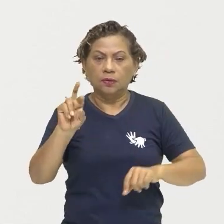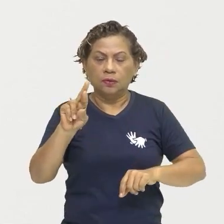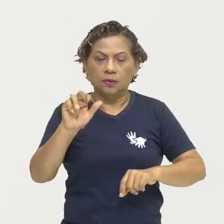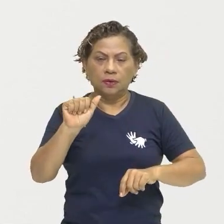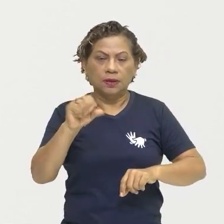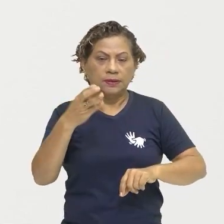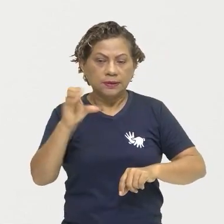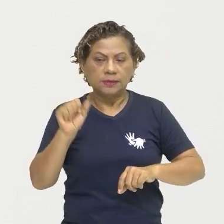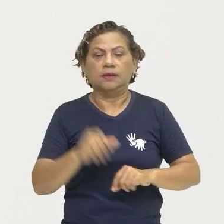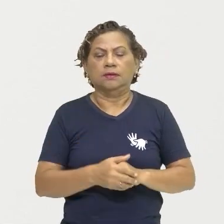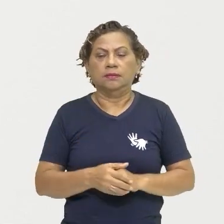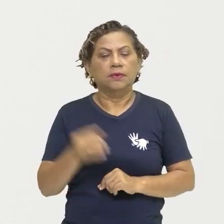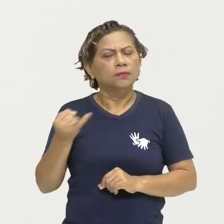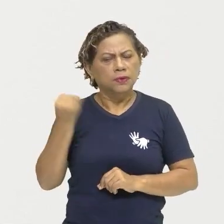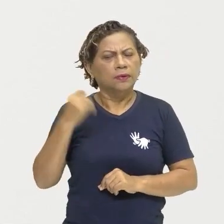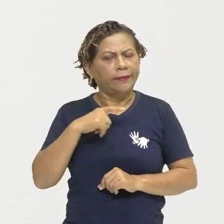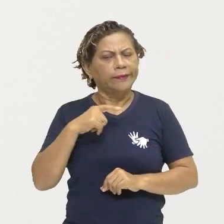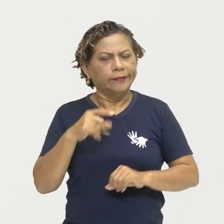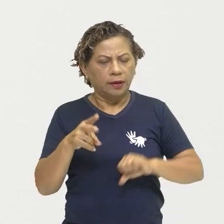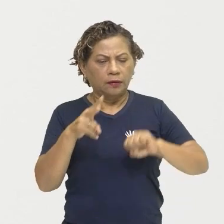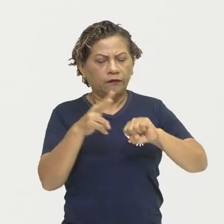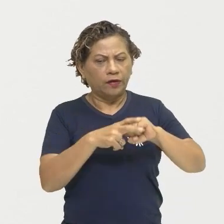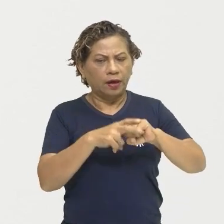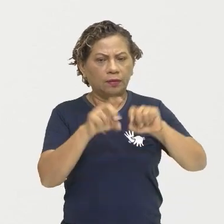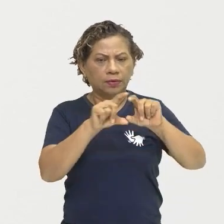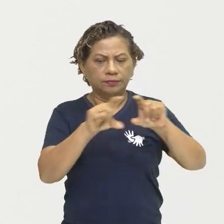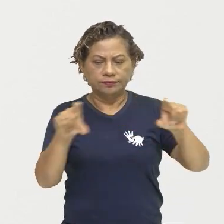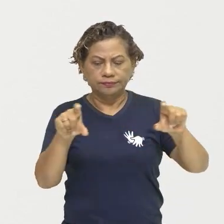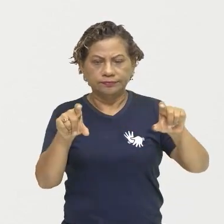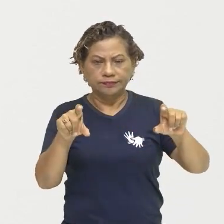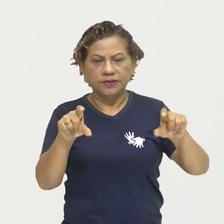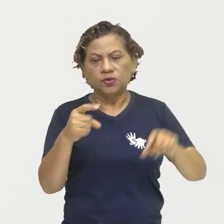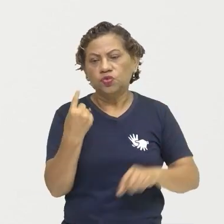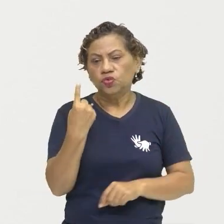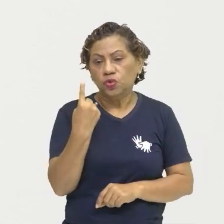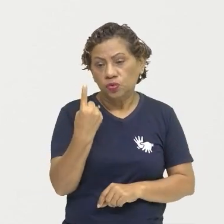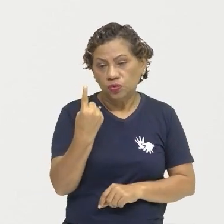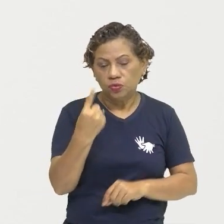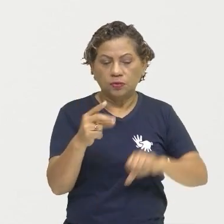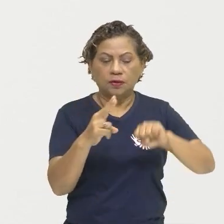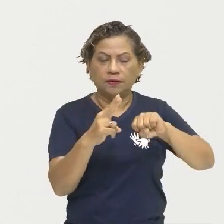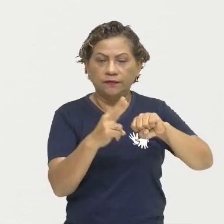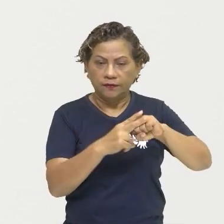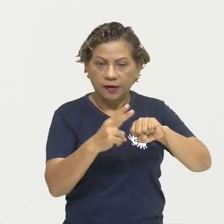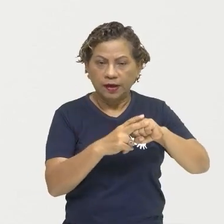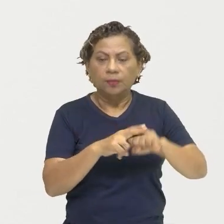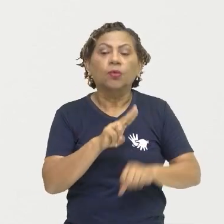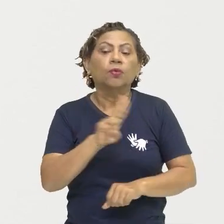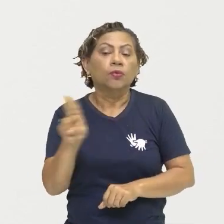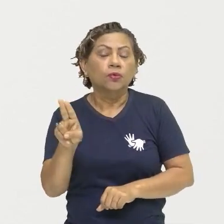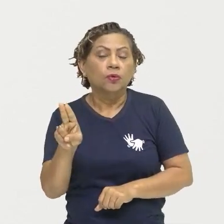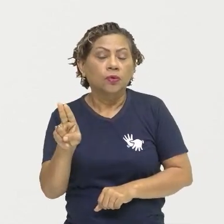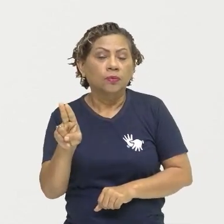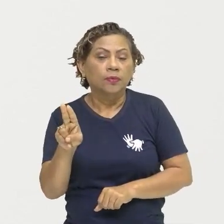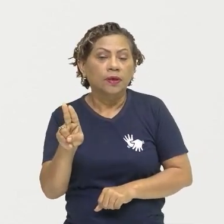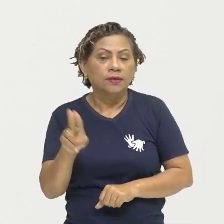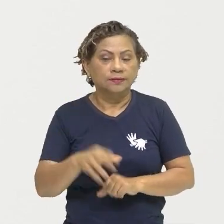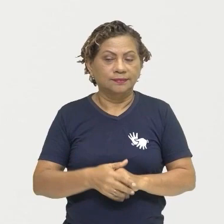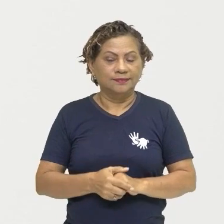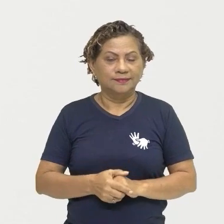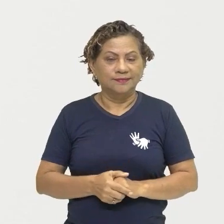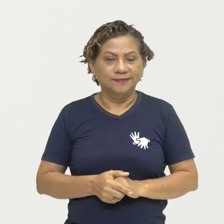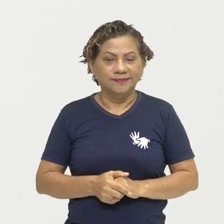verbo. Como eu só tenho apenas e tão somente um verbo, esta oração é uma